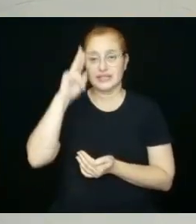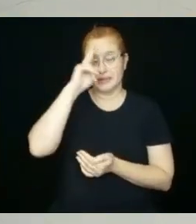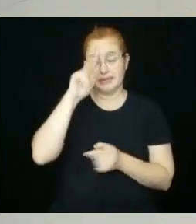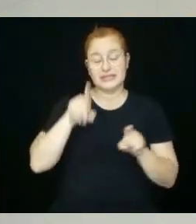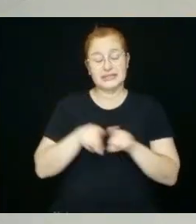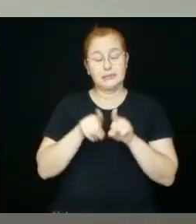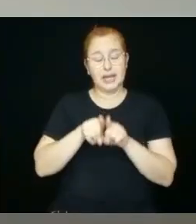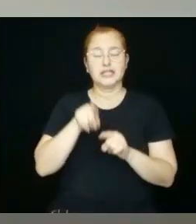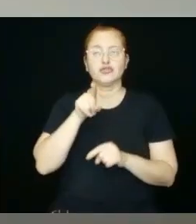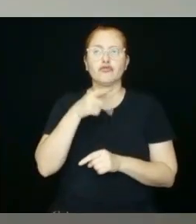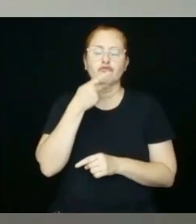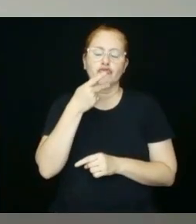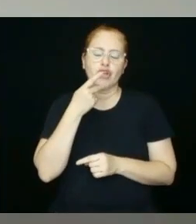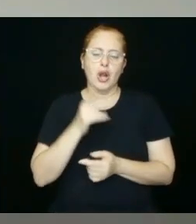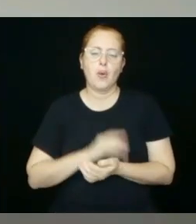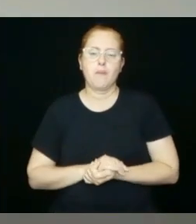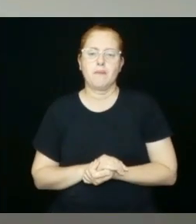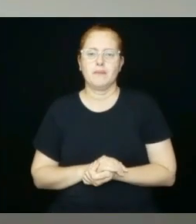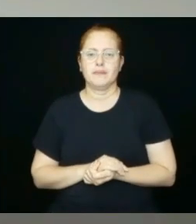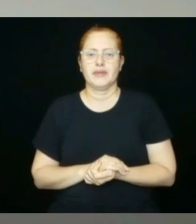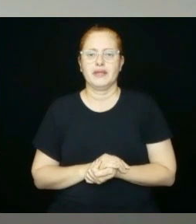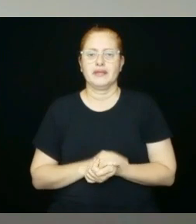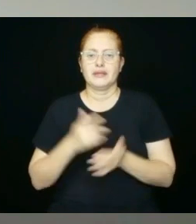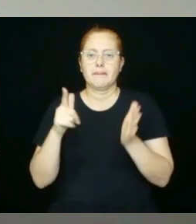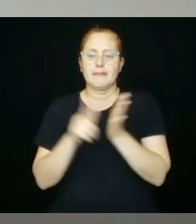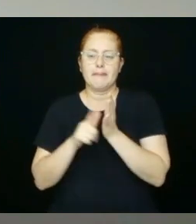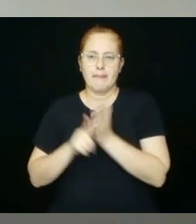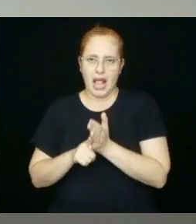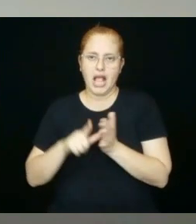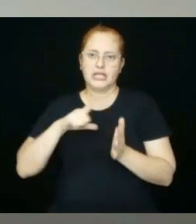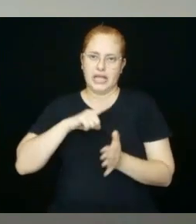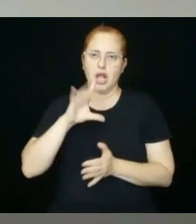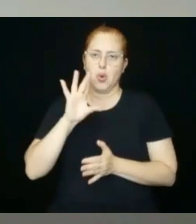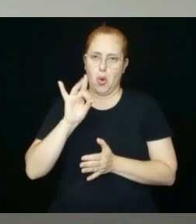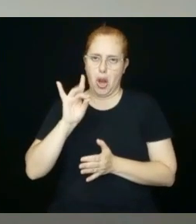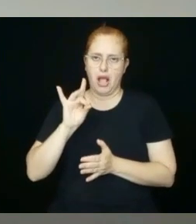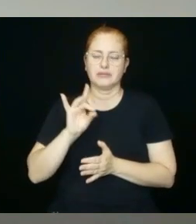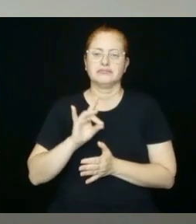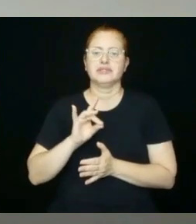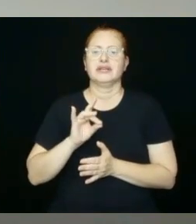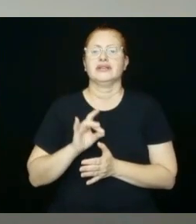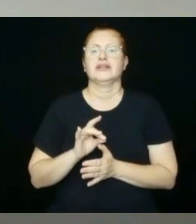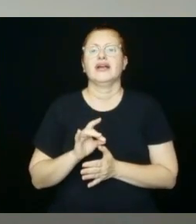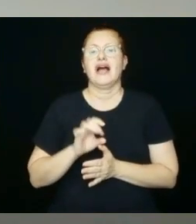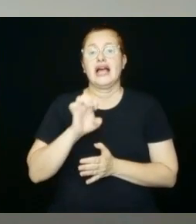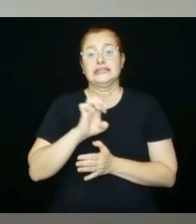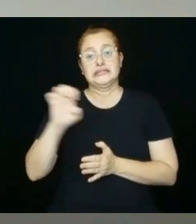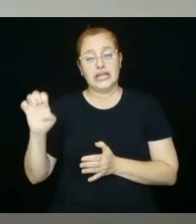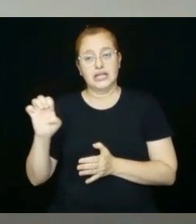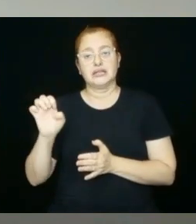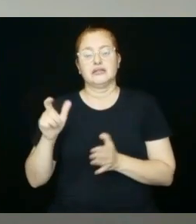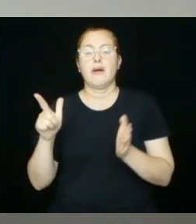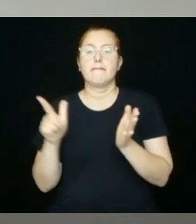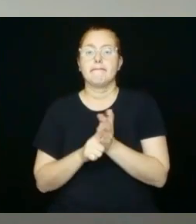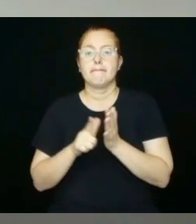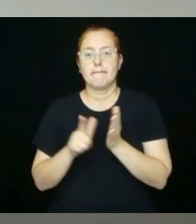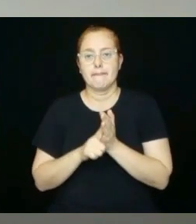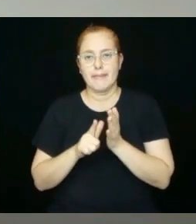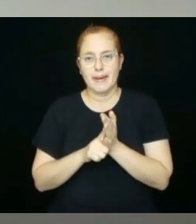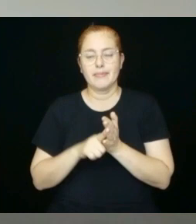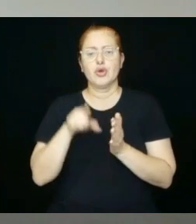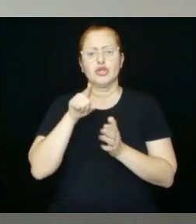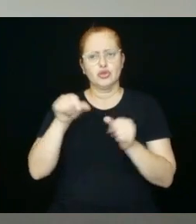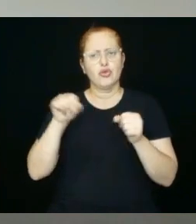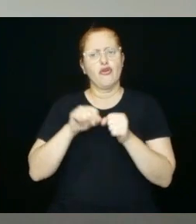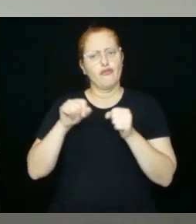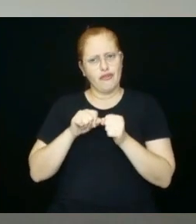também que tu comentou que ali aqueles papéis que estão colados à esquerda, eles são papéis artesanais que tu